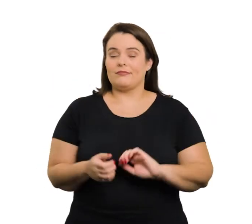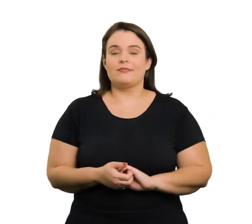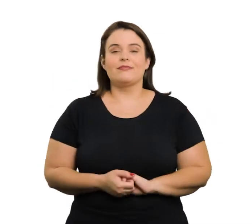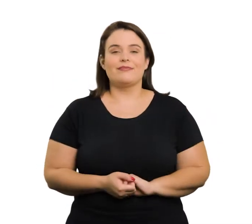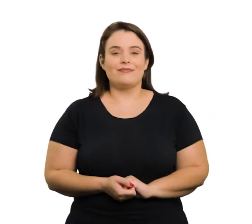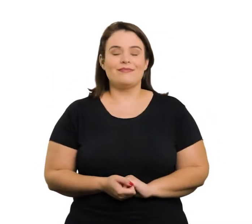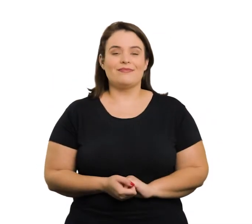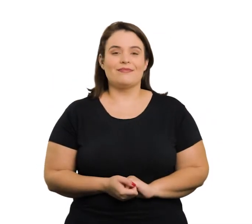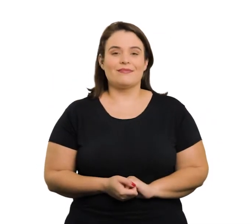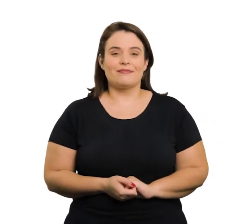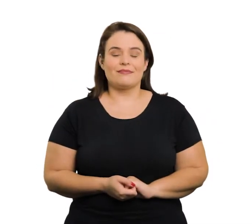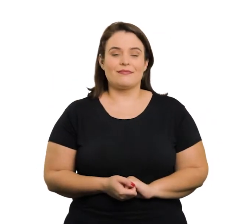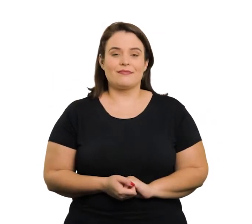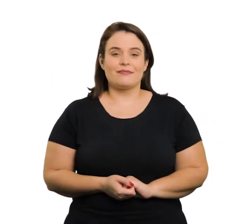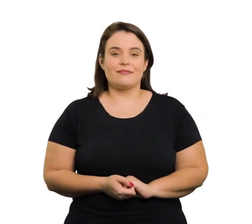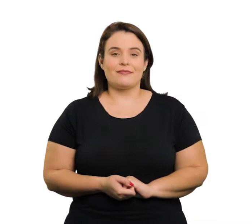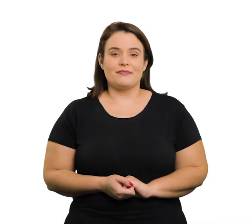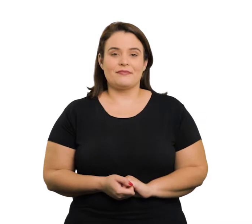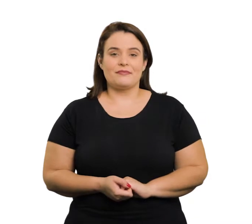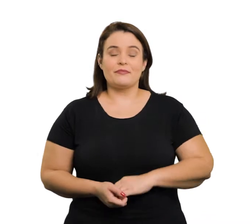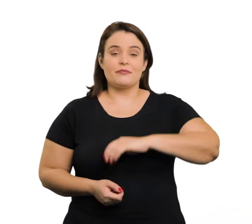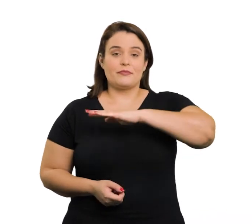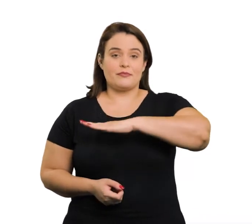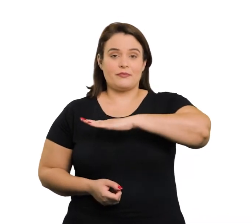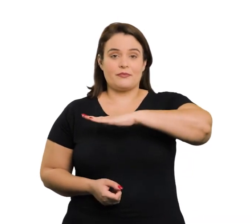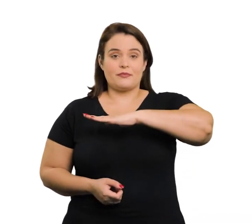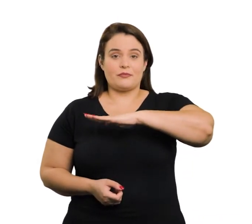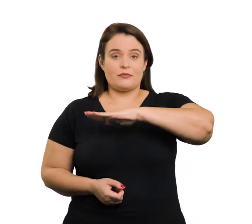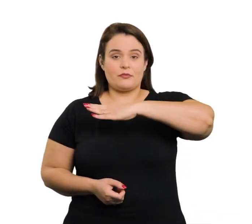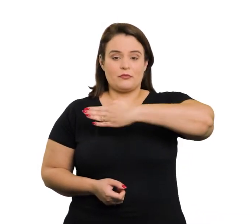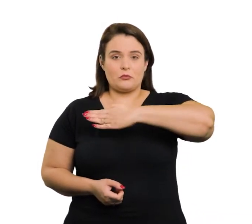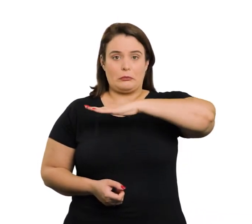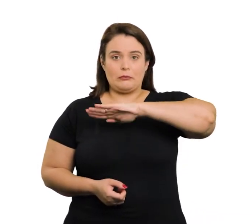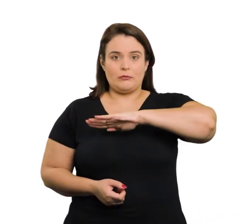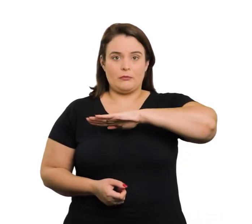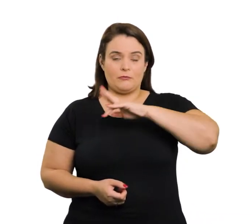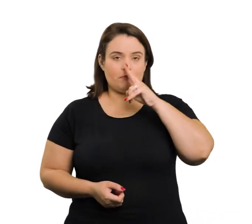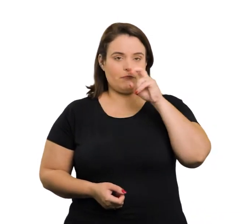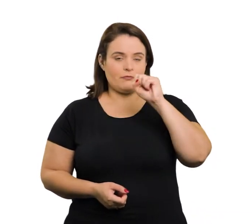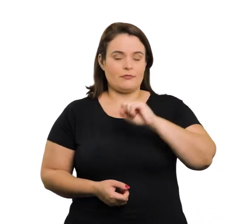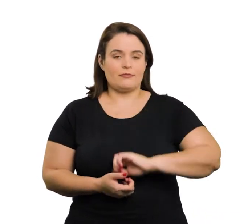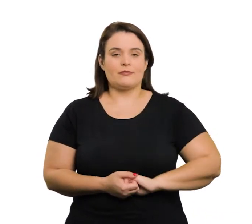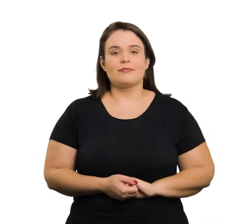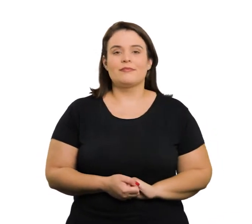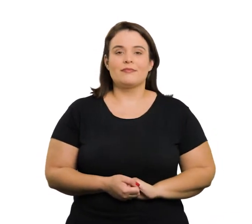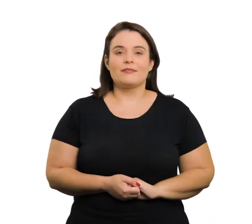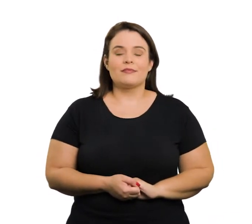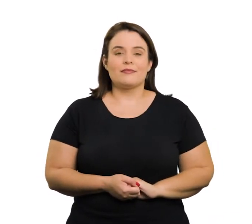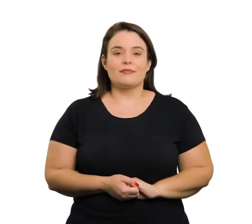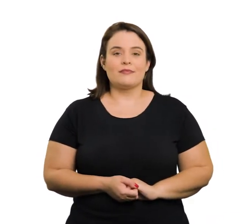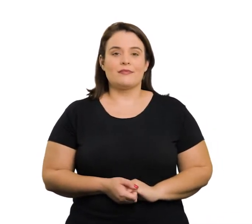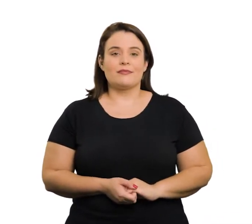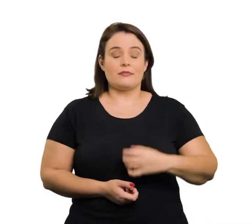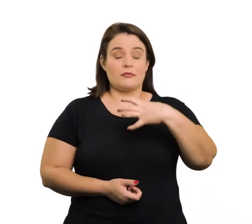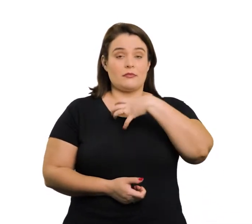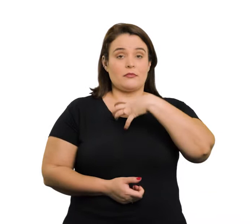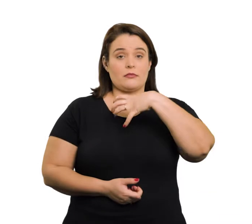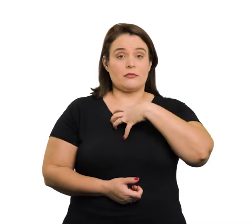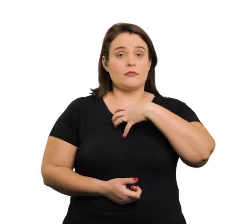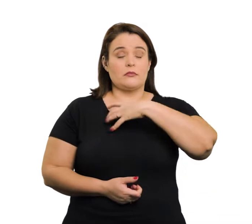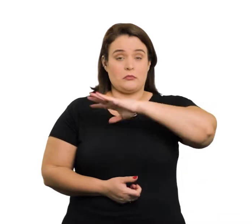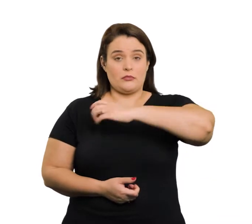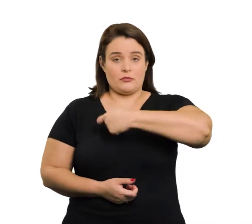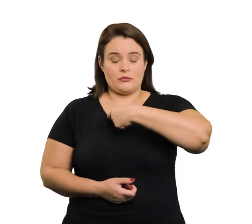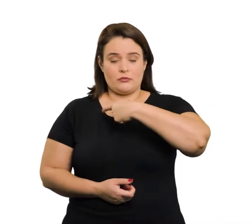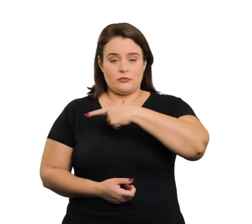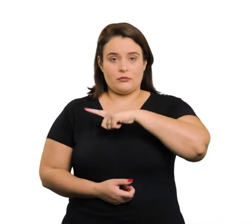Situações atípicas. Em calçadas nas vias com declividade acentuada. Nas situações